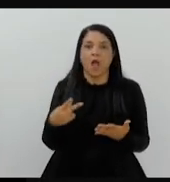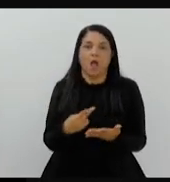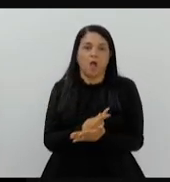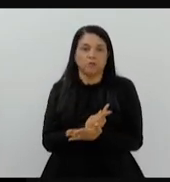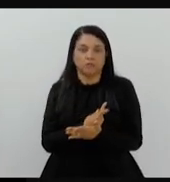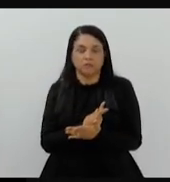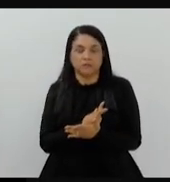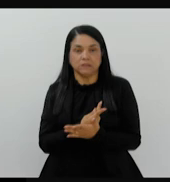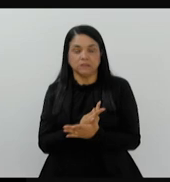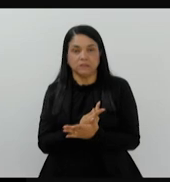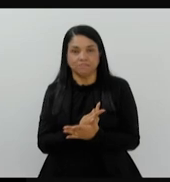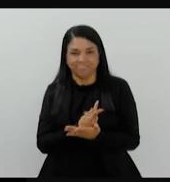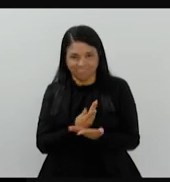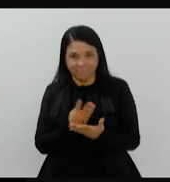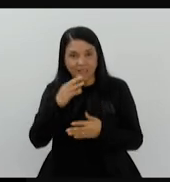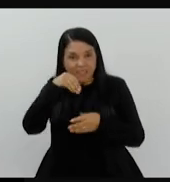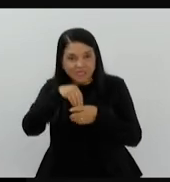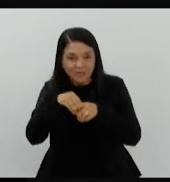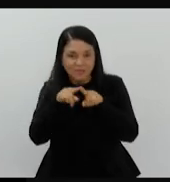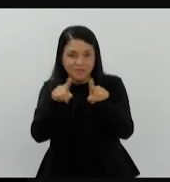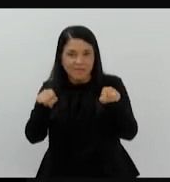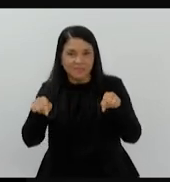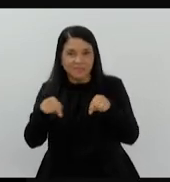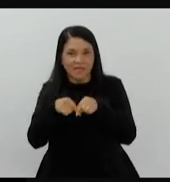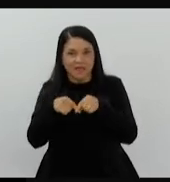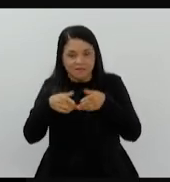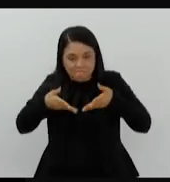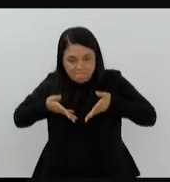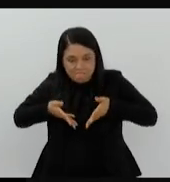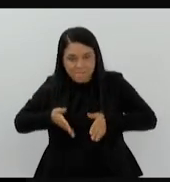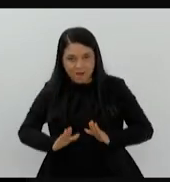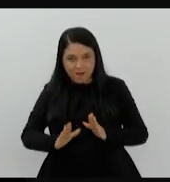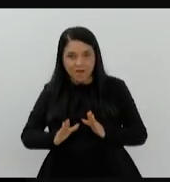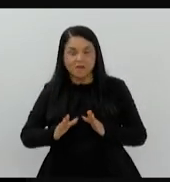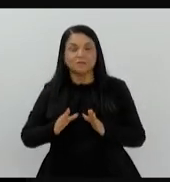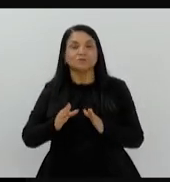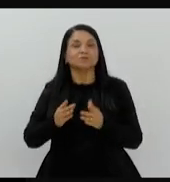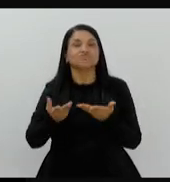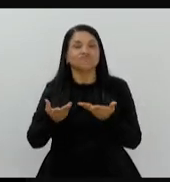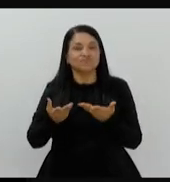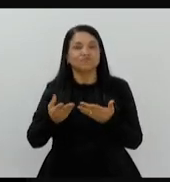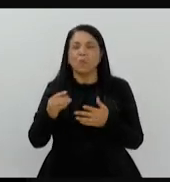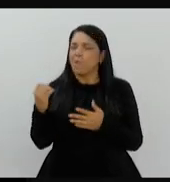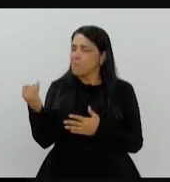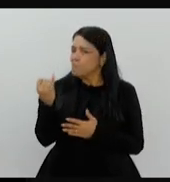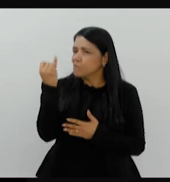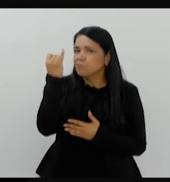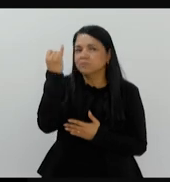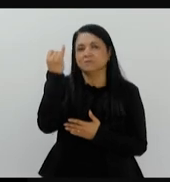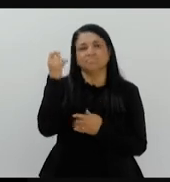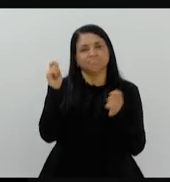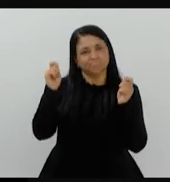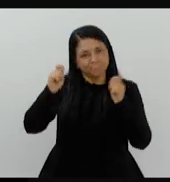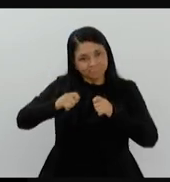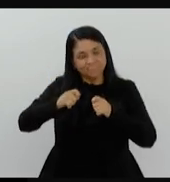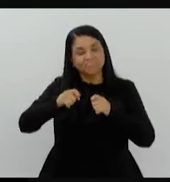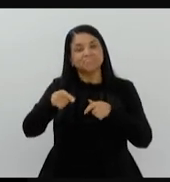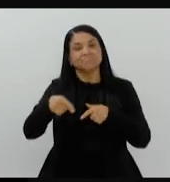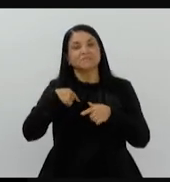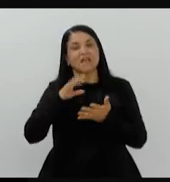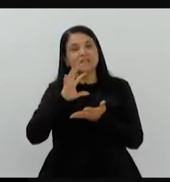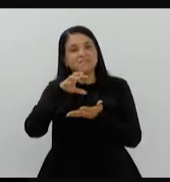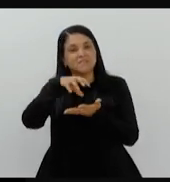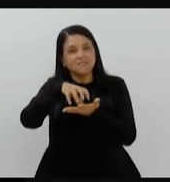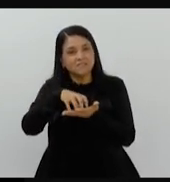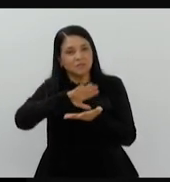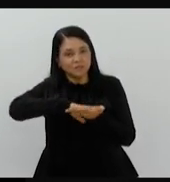realizado ao seu redor no procedimento médico, né? Então isso foi muito fundamental e a central só